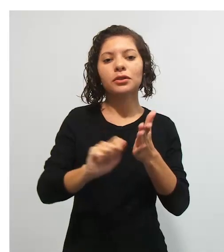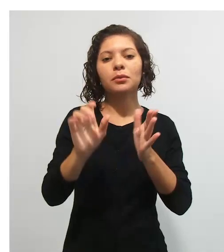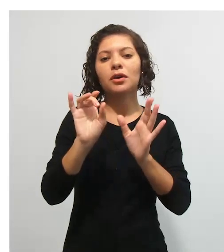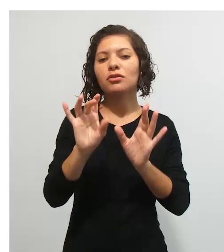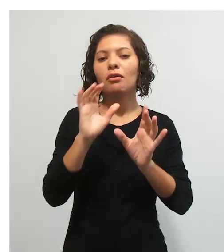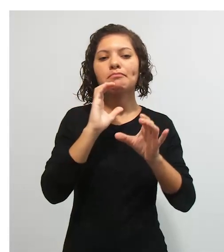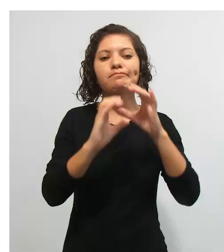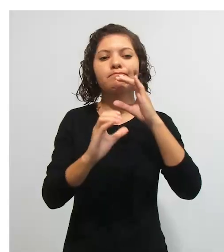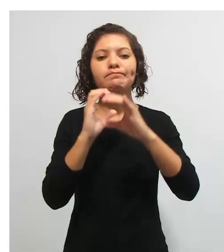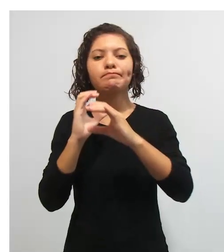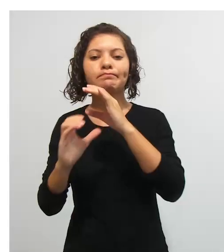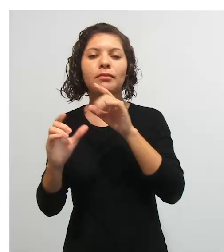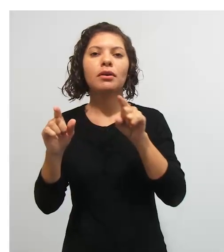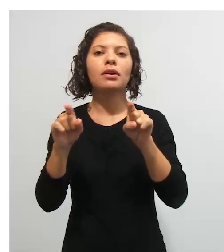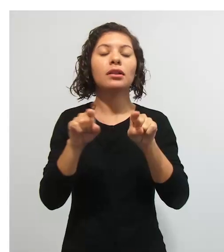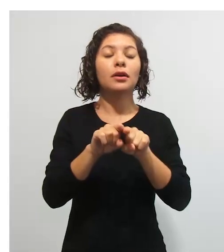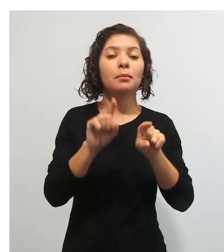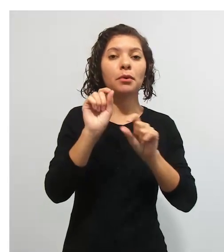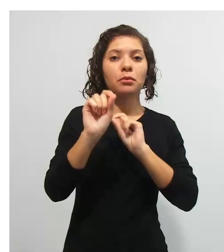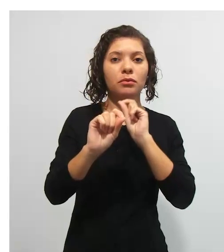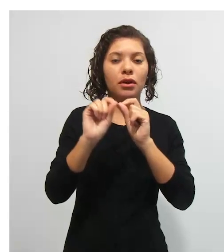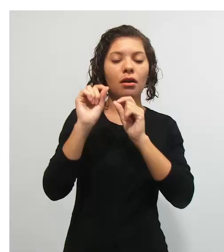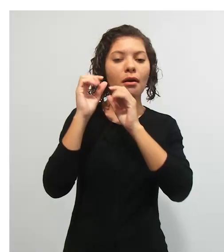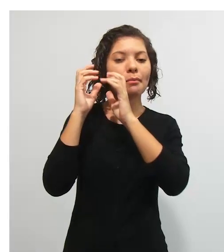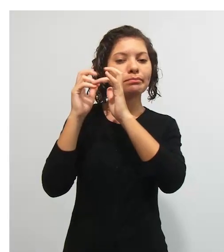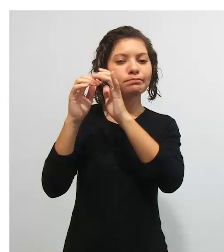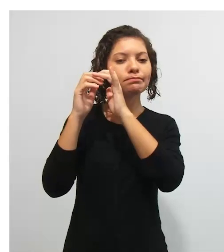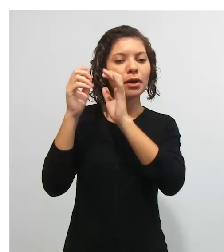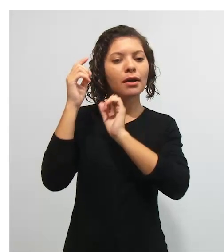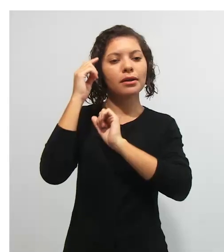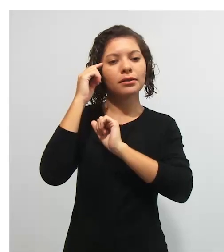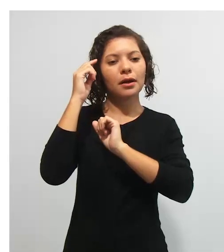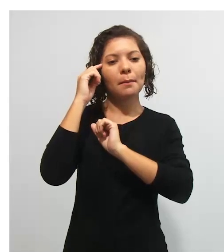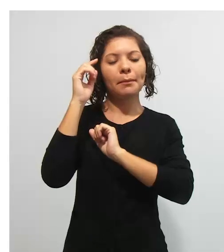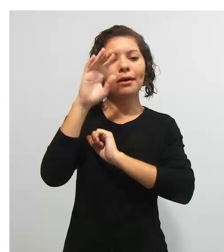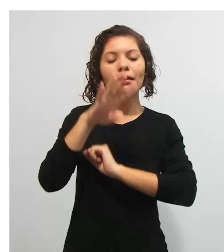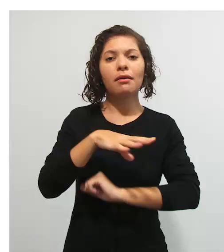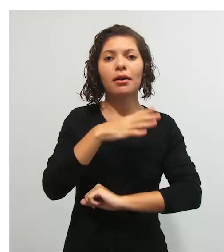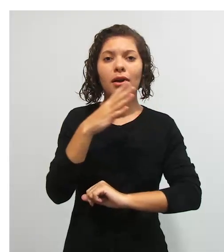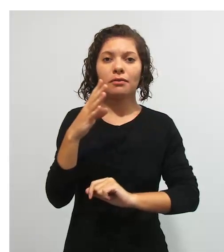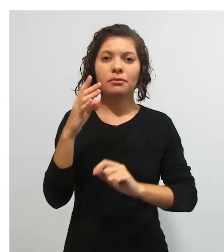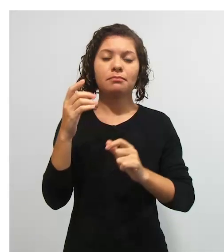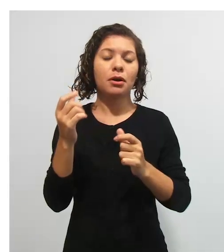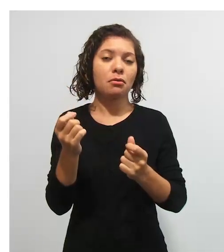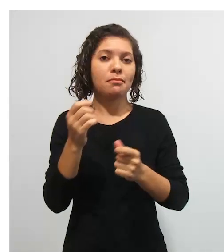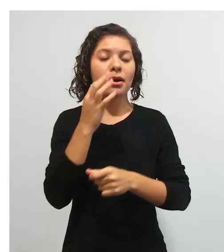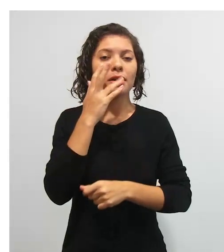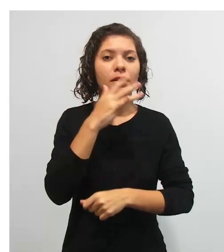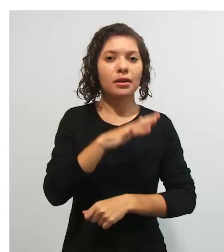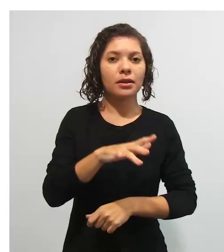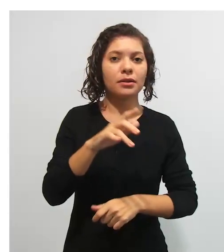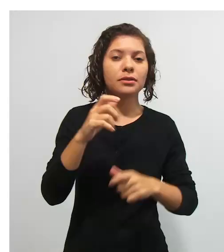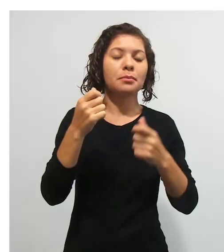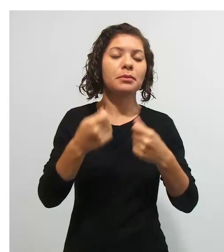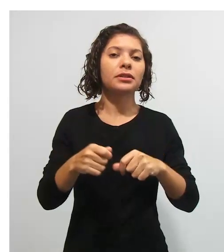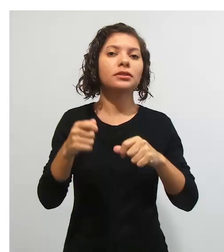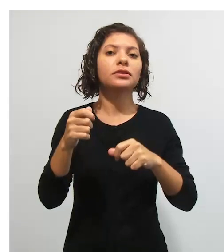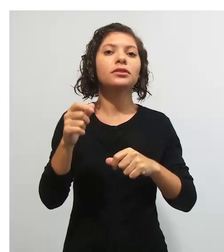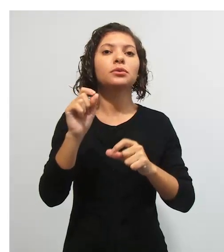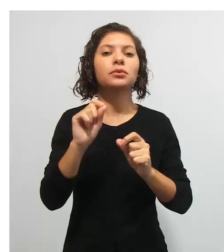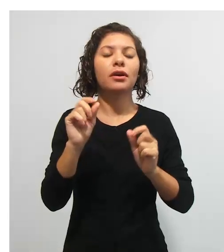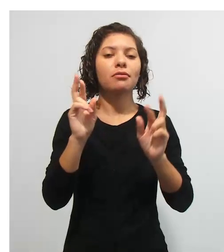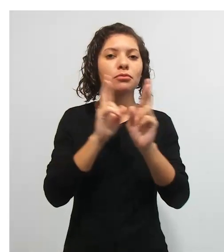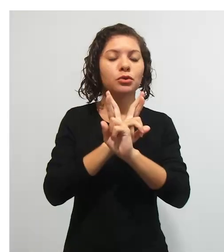de tudo, um instrumento do pensamento gráfico. Portanto, se faz necessário que as crianças sejam inseridas em situações em que se apropriem dos